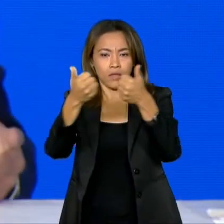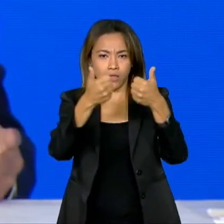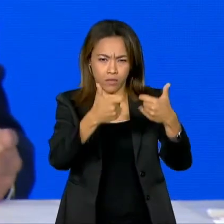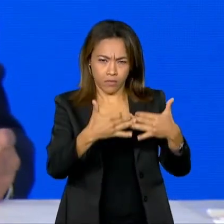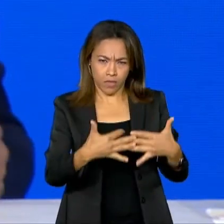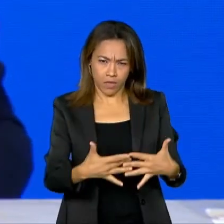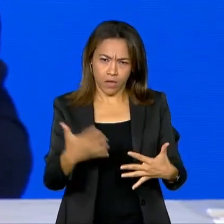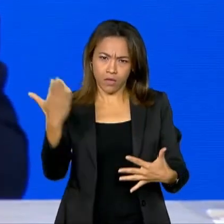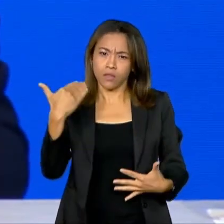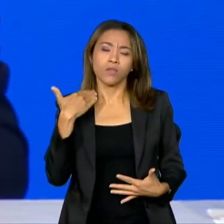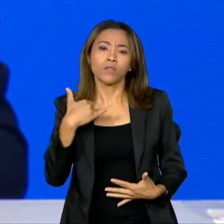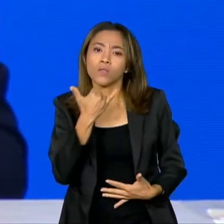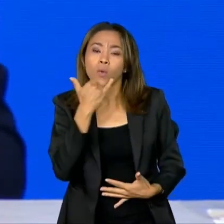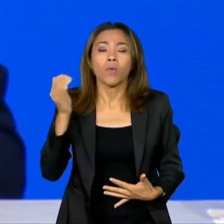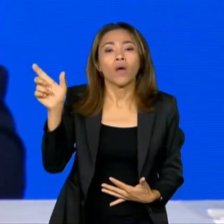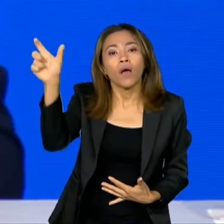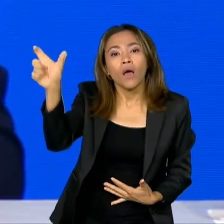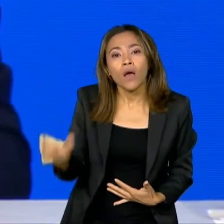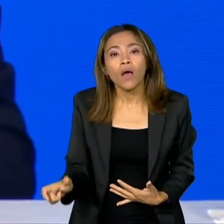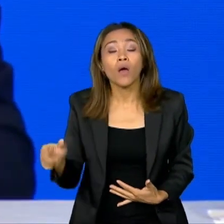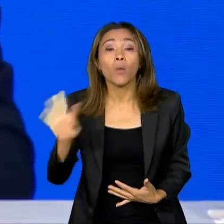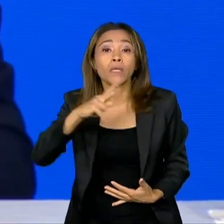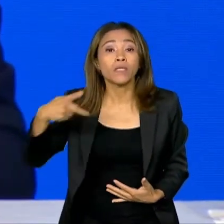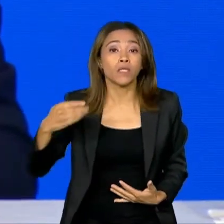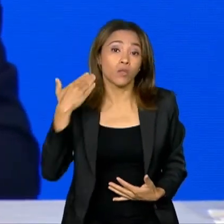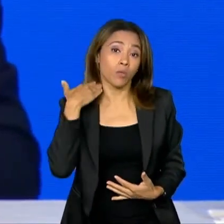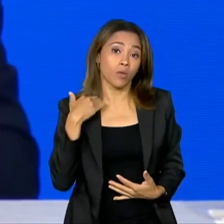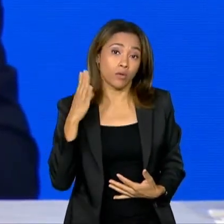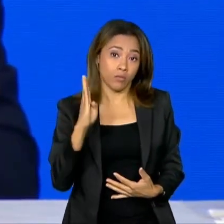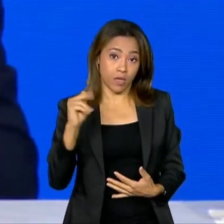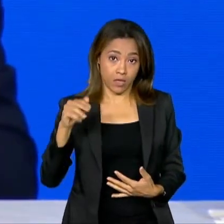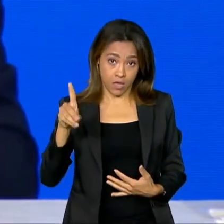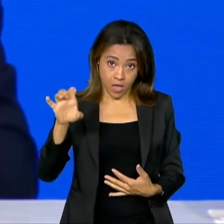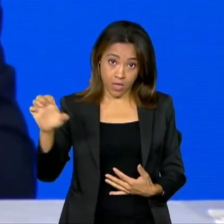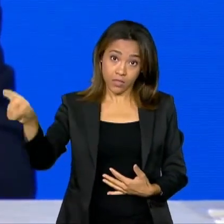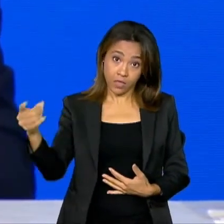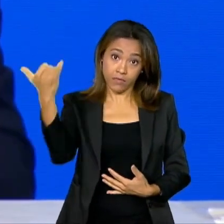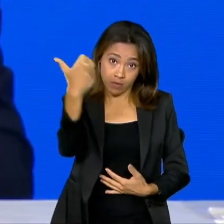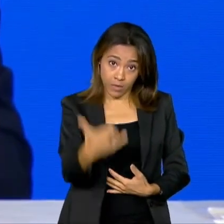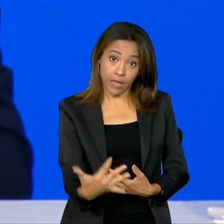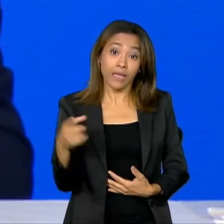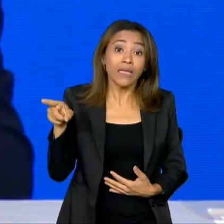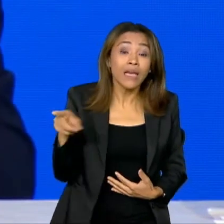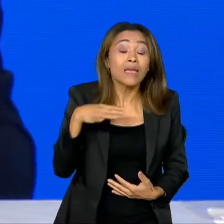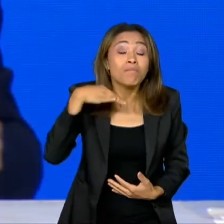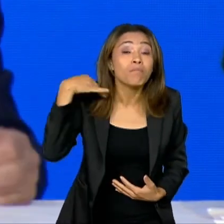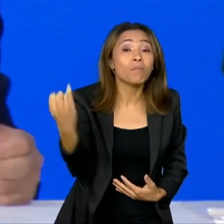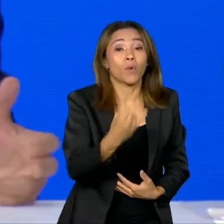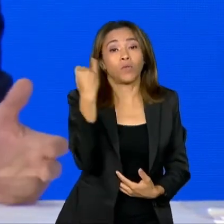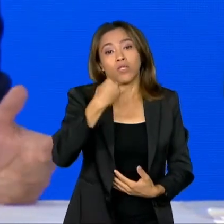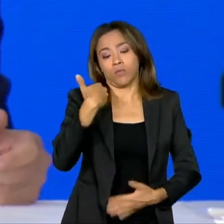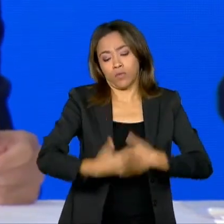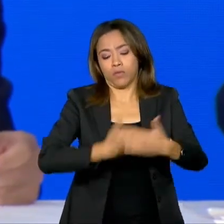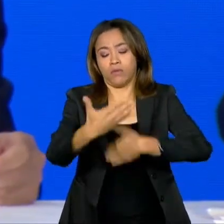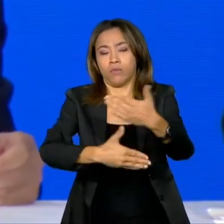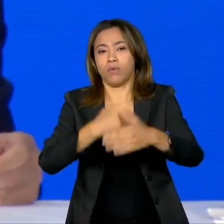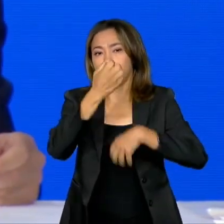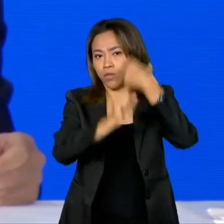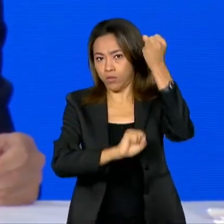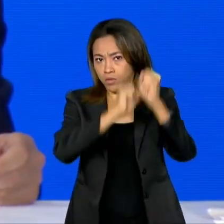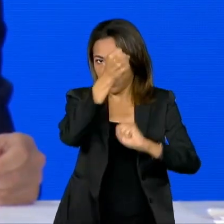é importantíssimo para o desenvolvimento industrial. Nós temos aí